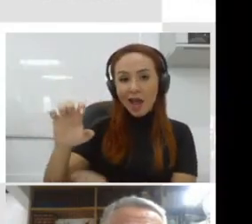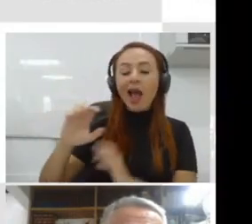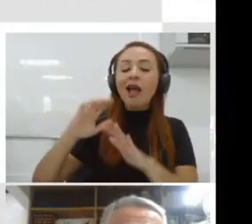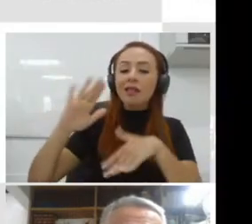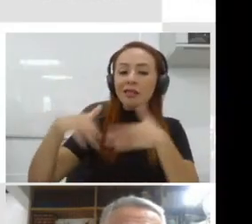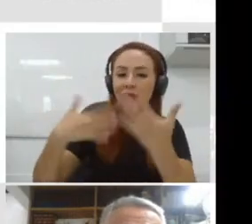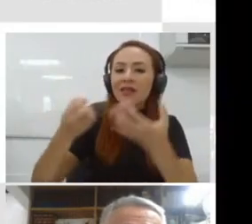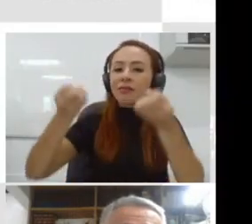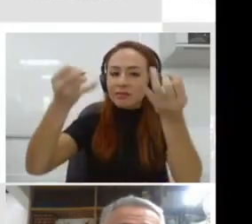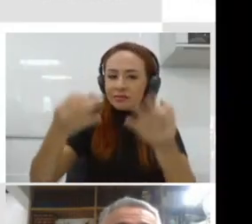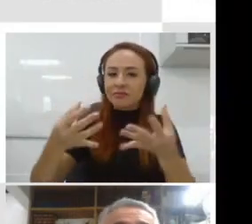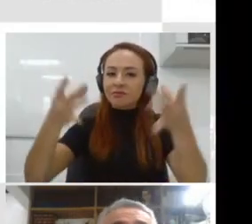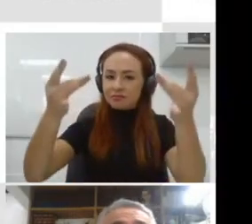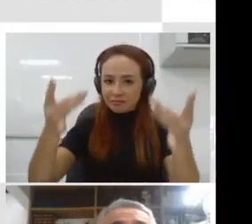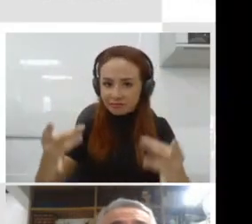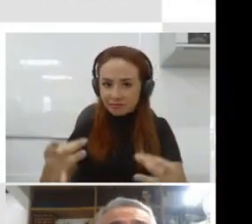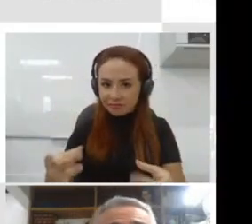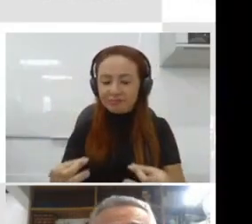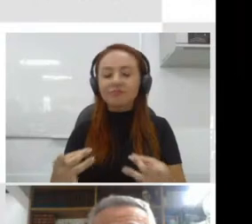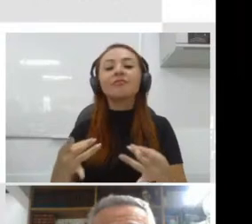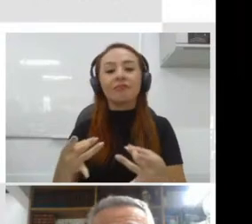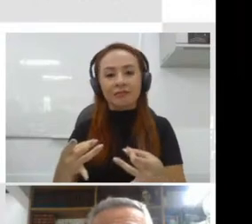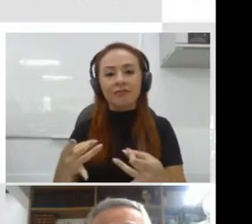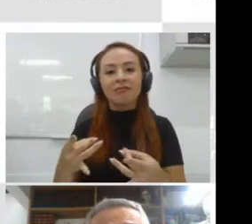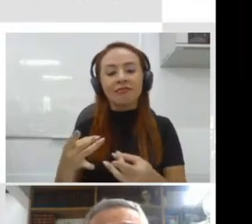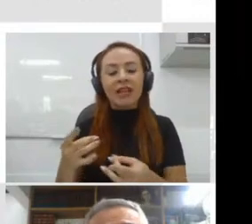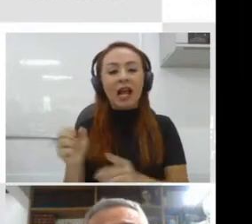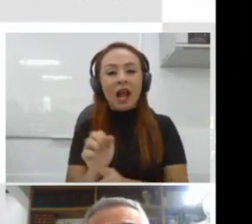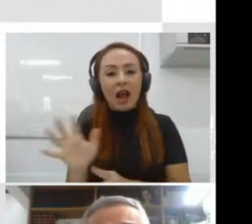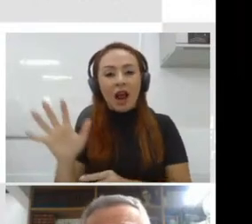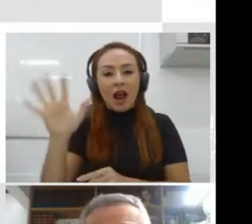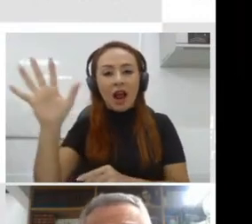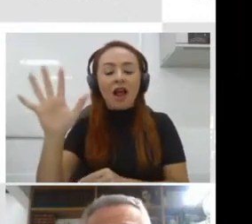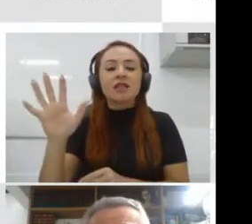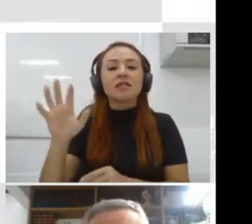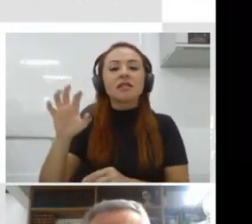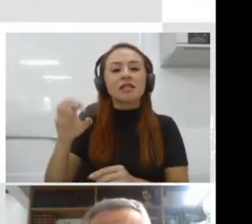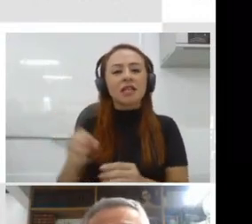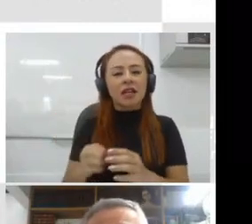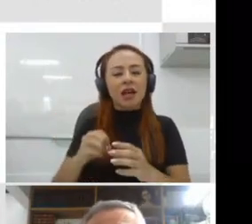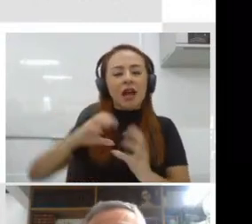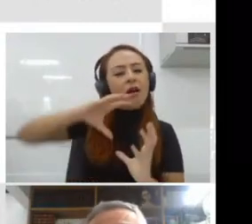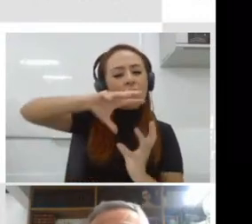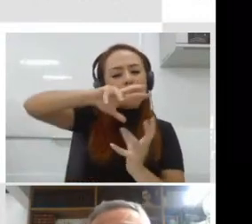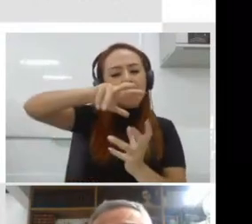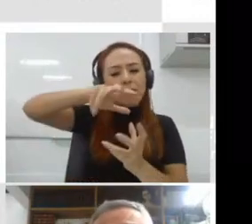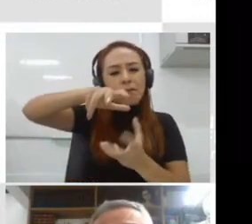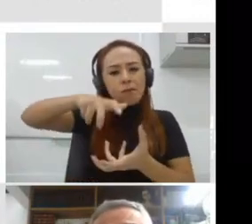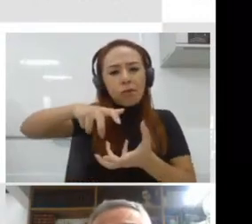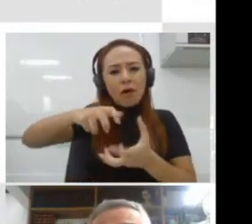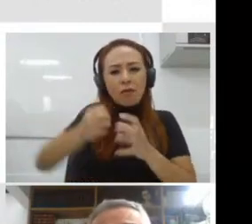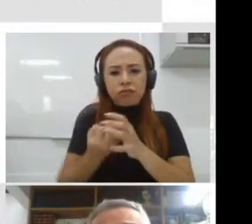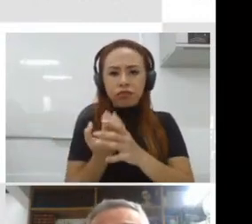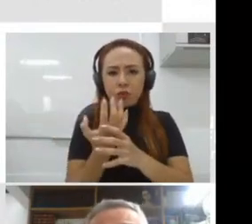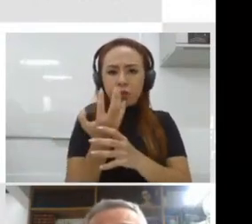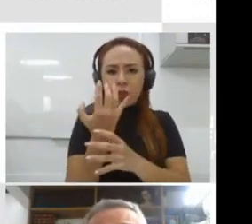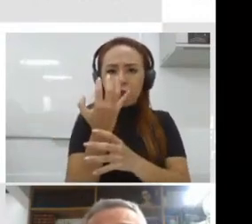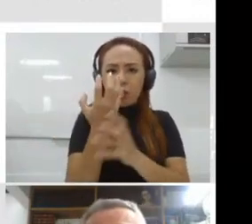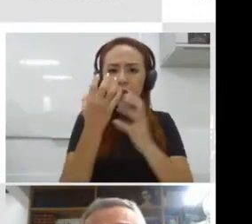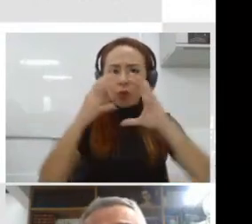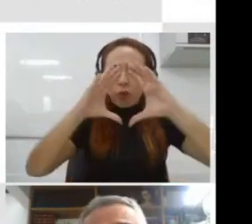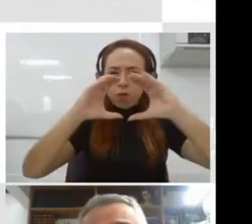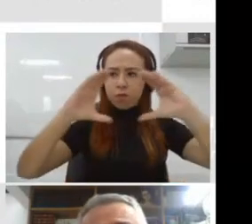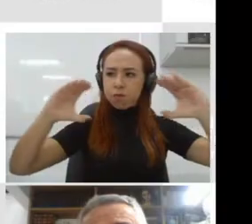emissões globais de gases de efeito estufa aumentam as concentrações, é o item 3, não é? Há um aumento